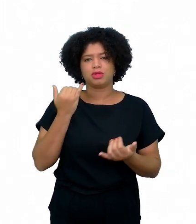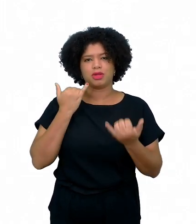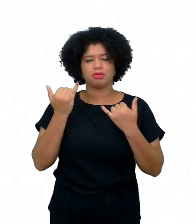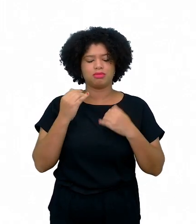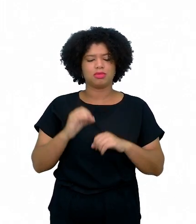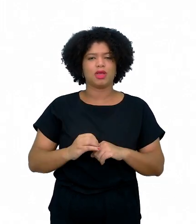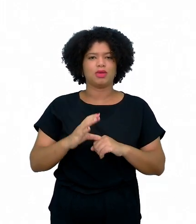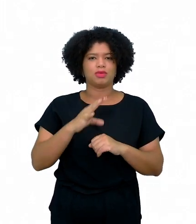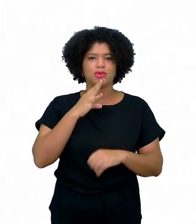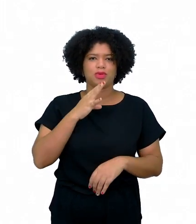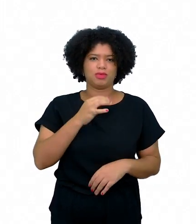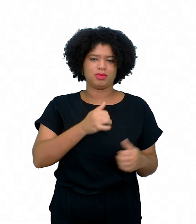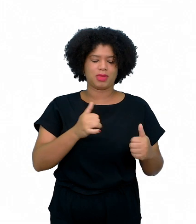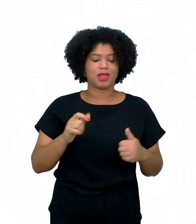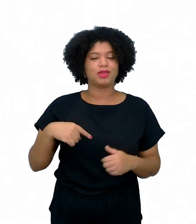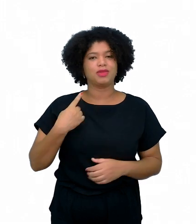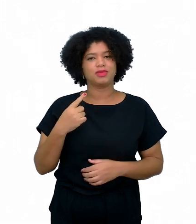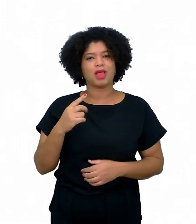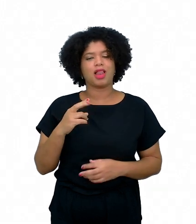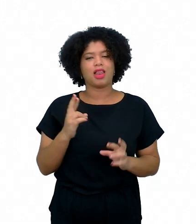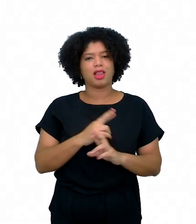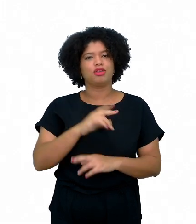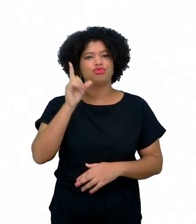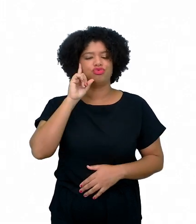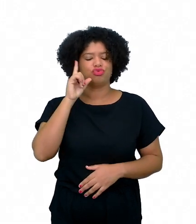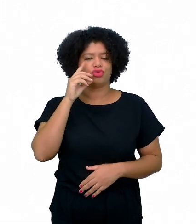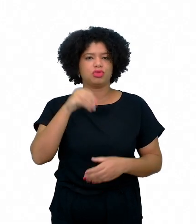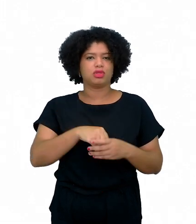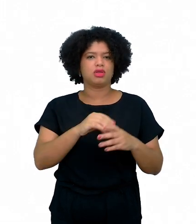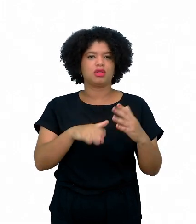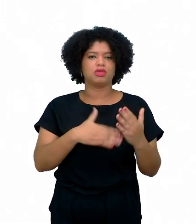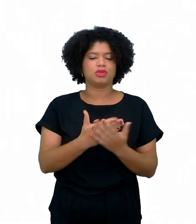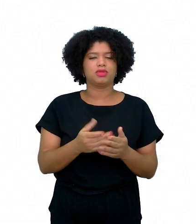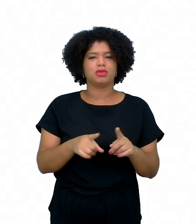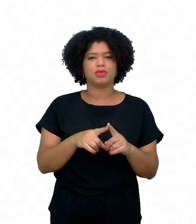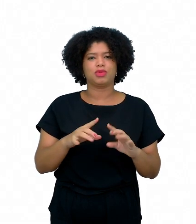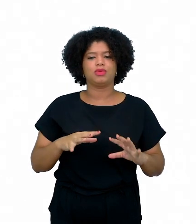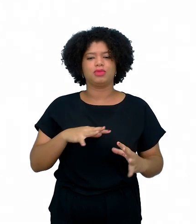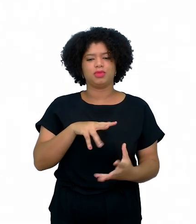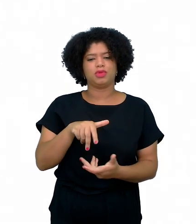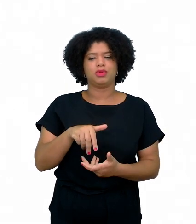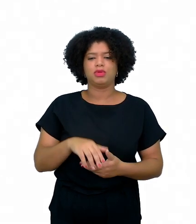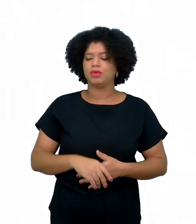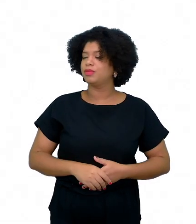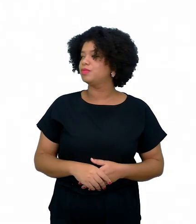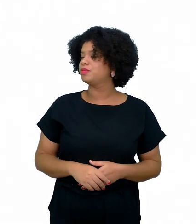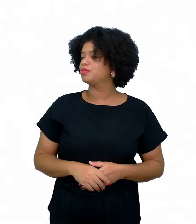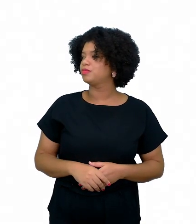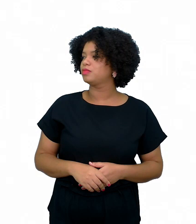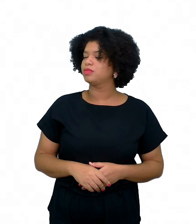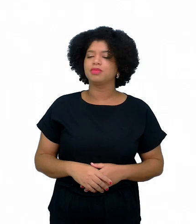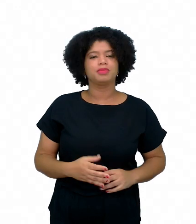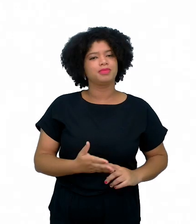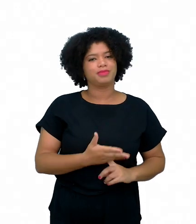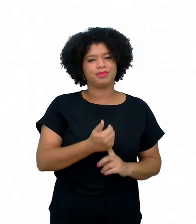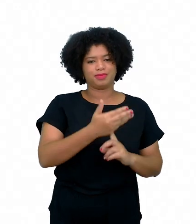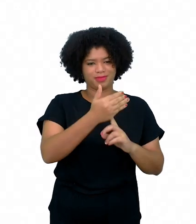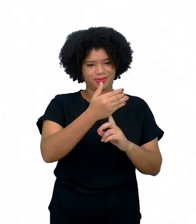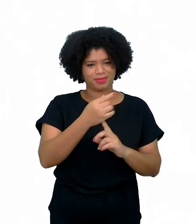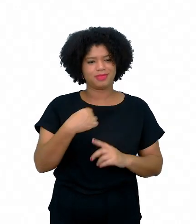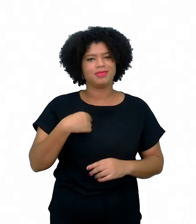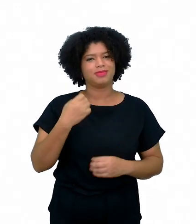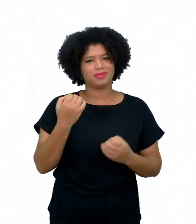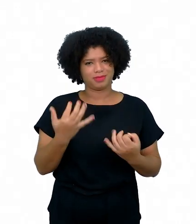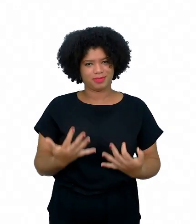que a gente lida na escola, né, e no mundo, tá bom? As tecnologias, eu acabei